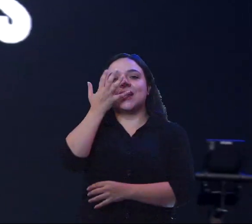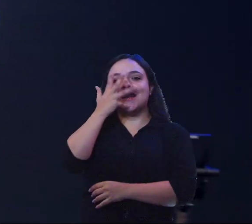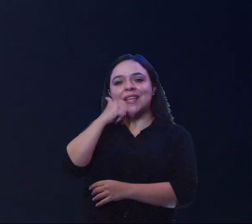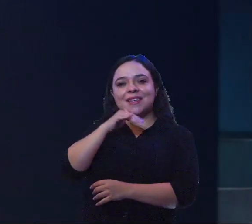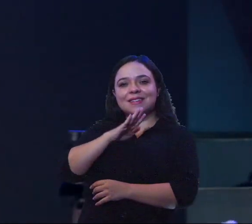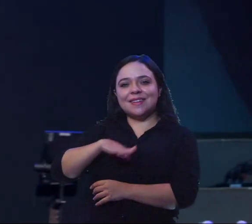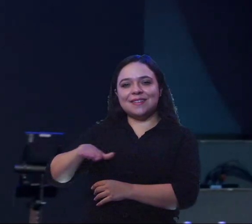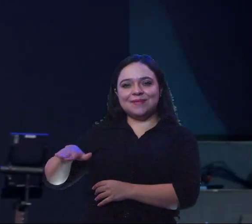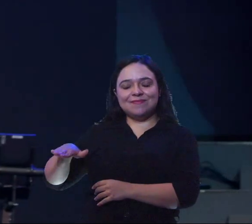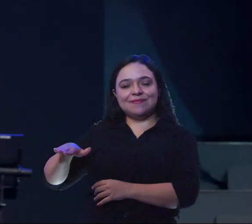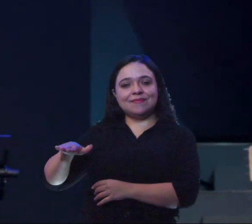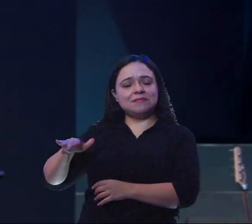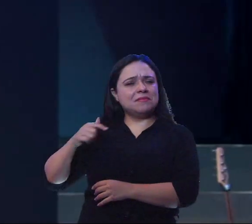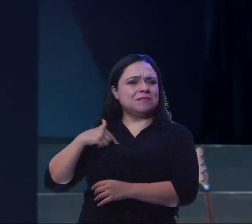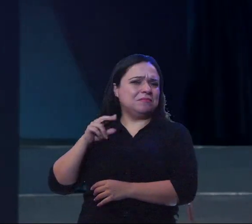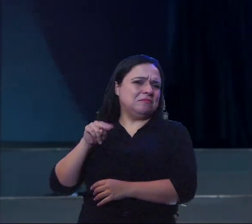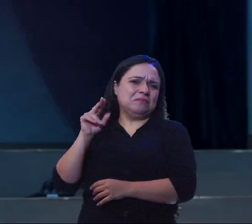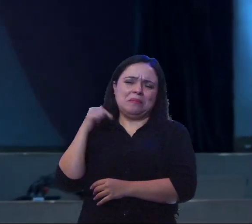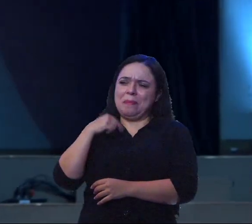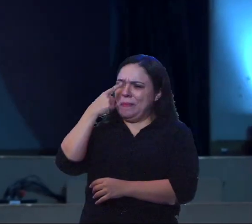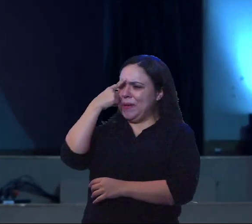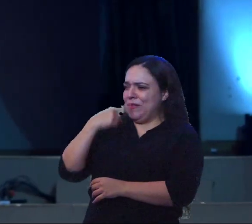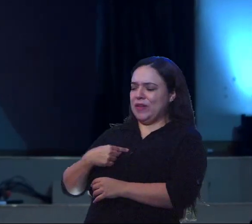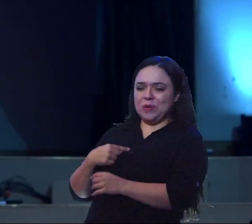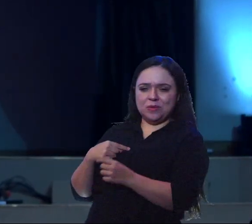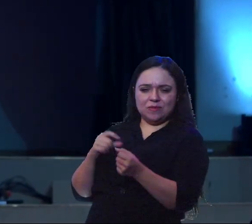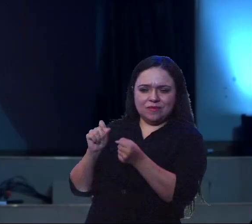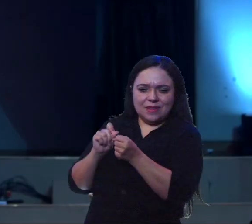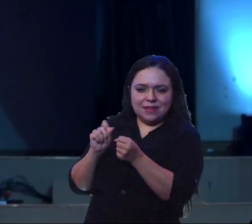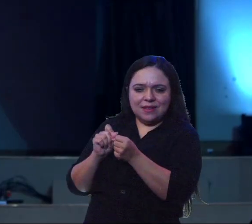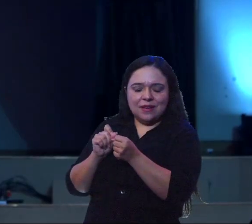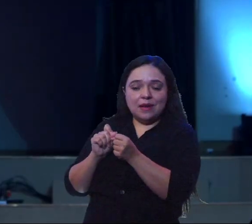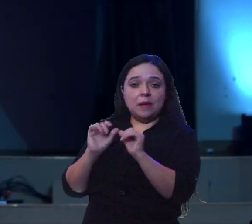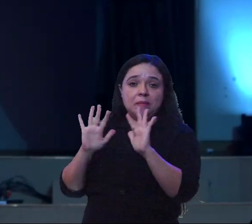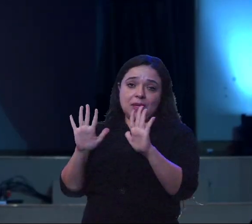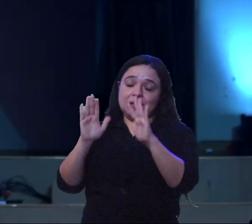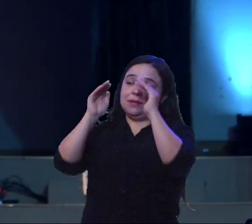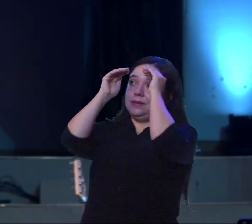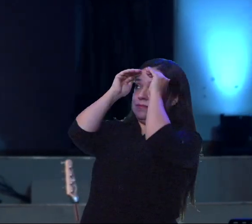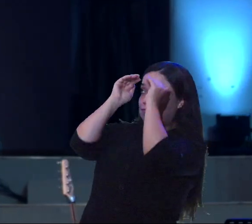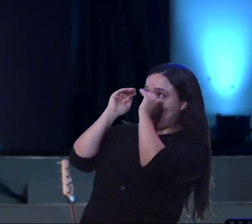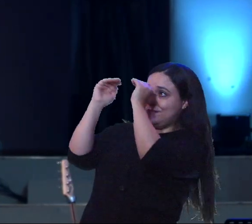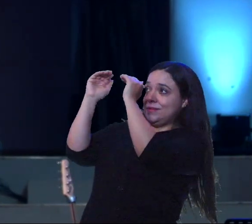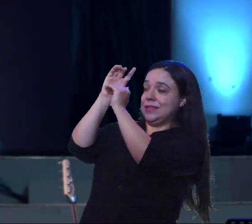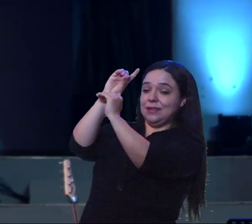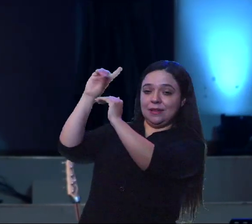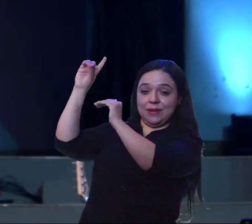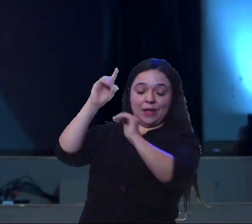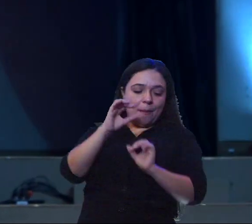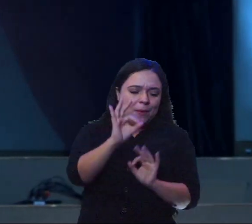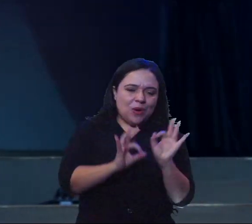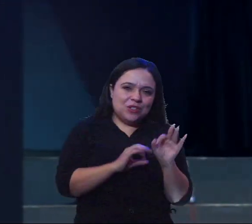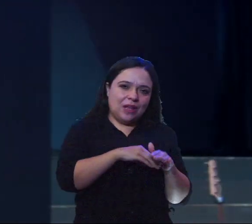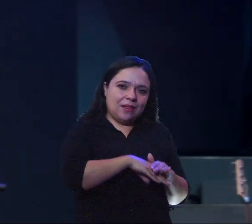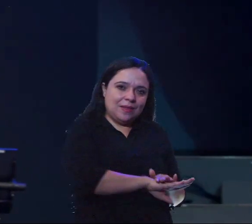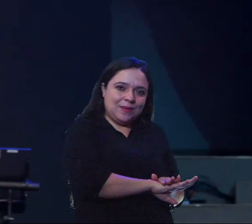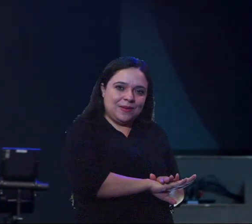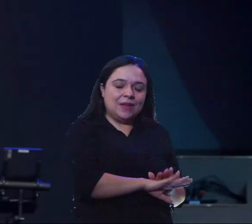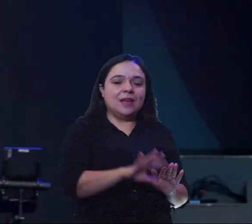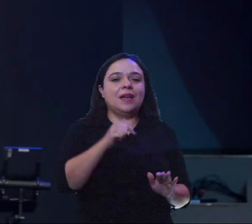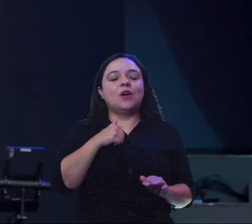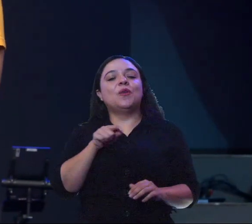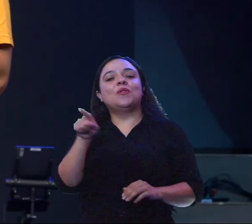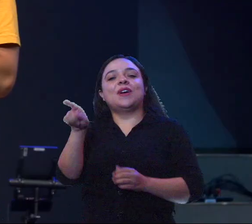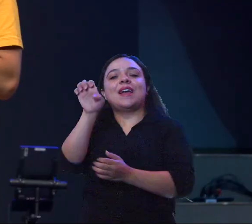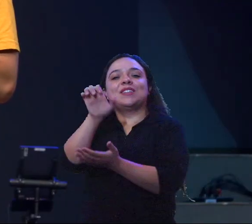criança, gente. Não é meu perfil? E aí quando você obedece, tira o projeto da gaveta. Eu lembro que quando eu fui conversar com o editor, eu mandei